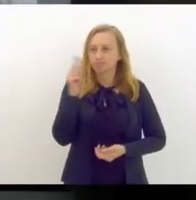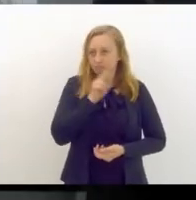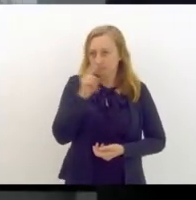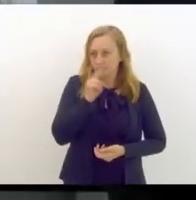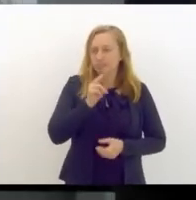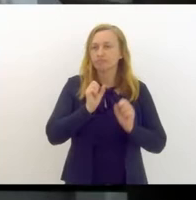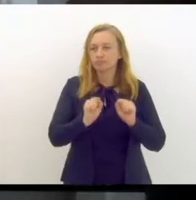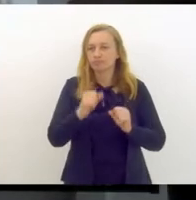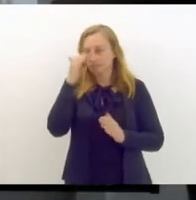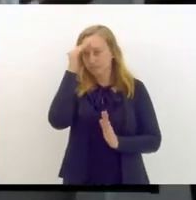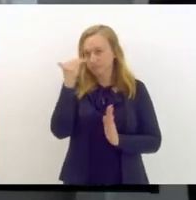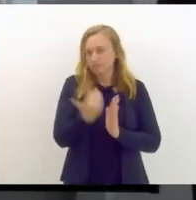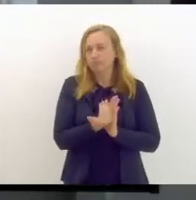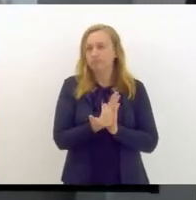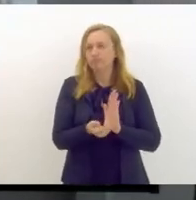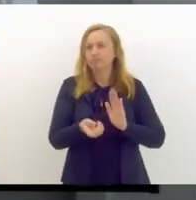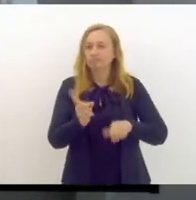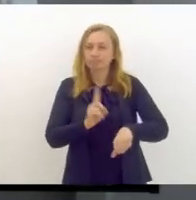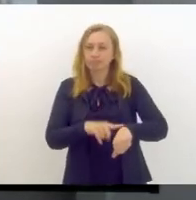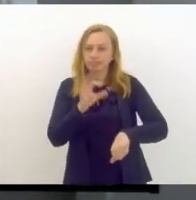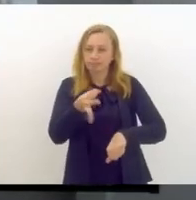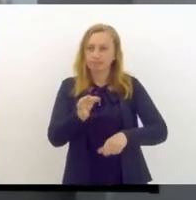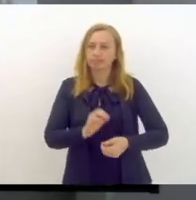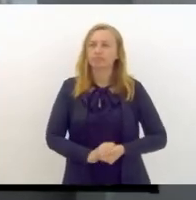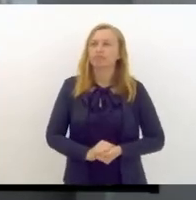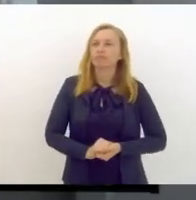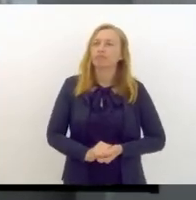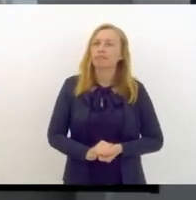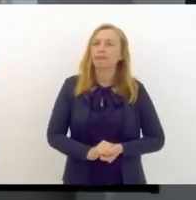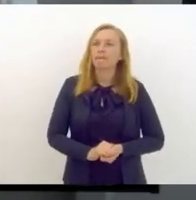a gente poder cumprir com o tempo que foi proposto, tá?